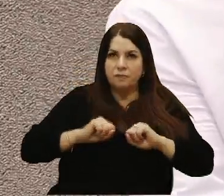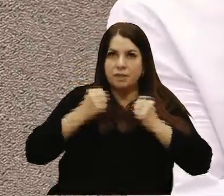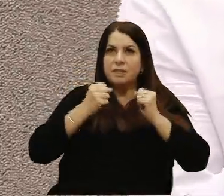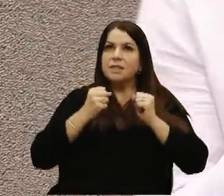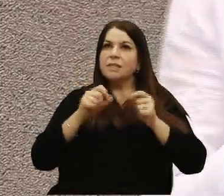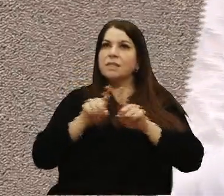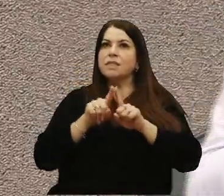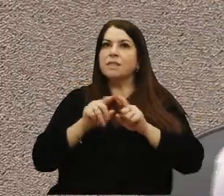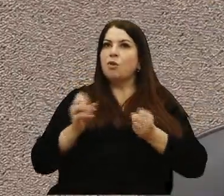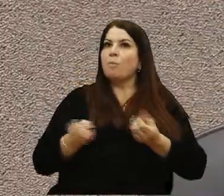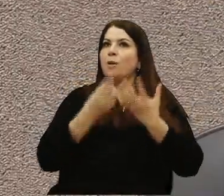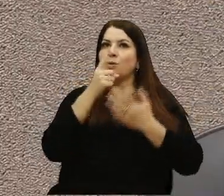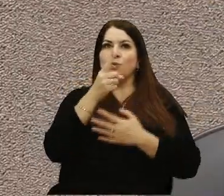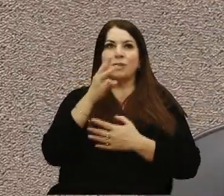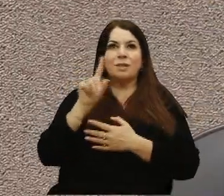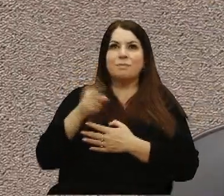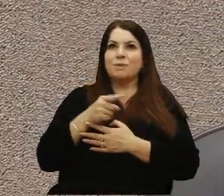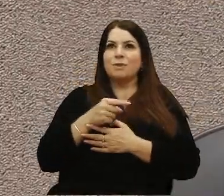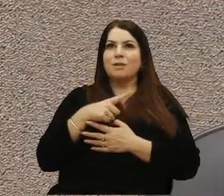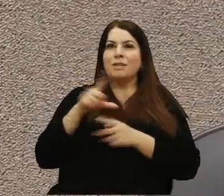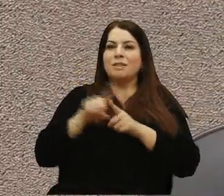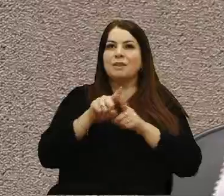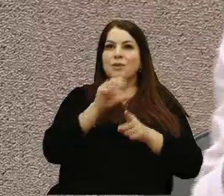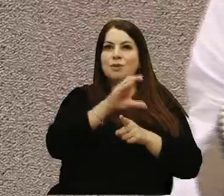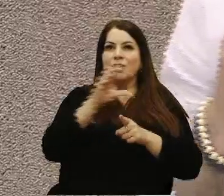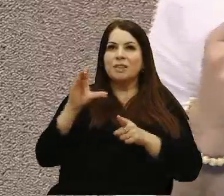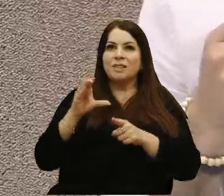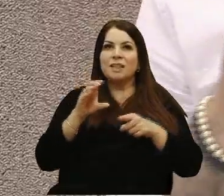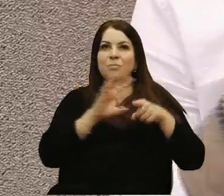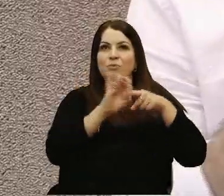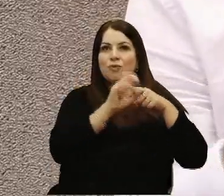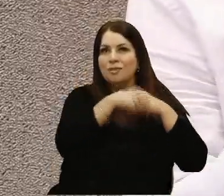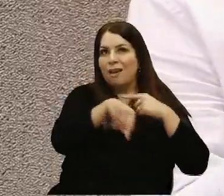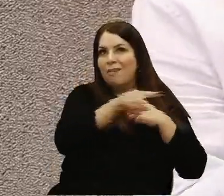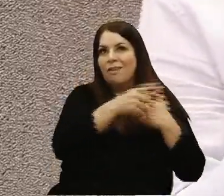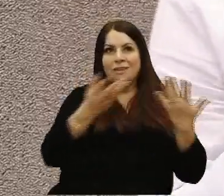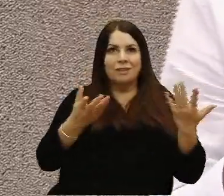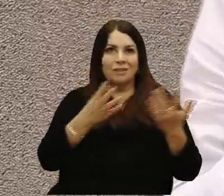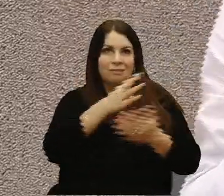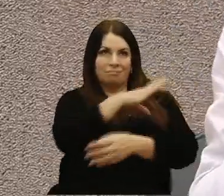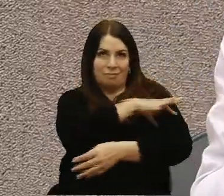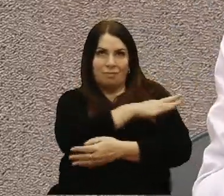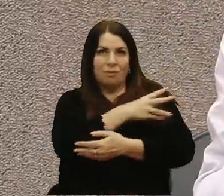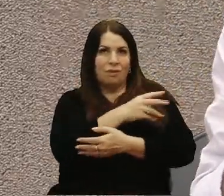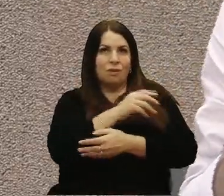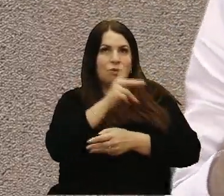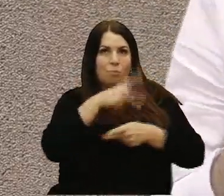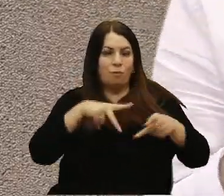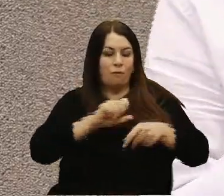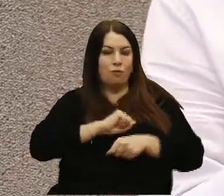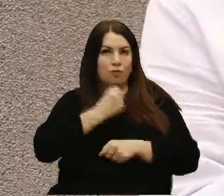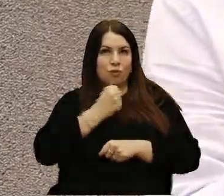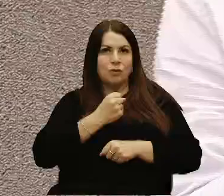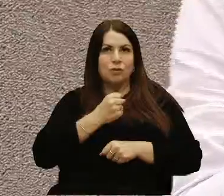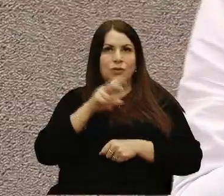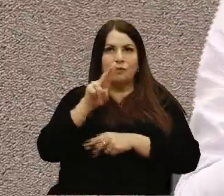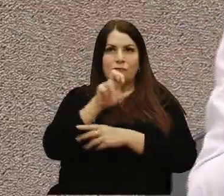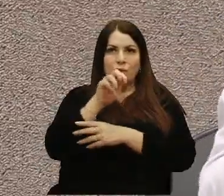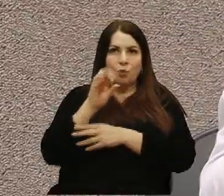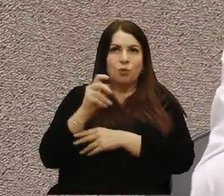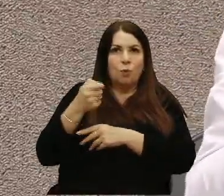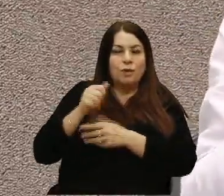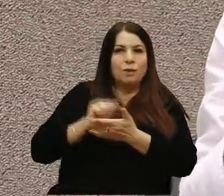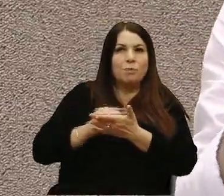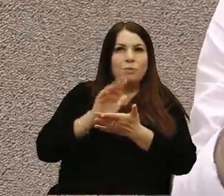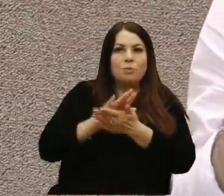comemorando os 13 mil. Tu olha, só tem Pelego e CC defendendo lá na publicação, vereador capitão. O povo está odiando. Eu passei na Visconde, onde quase tomei mais uma multa,